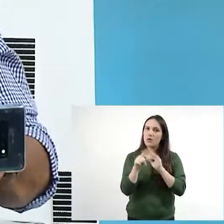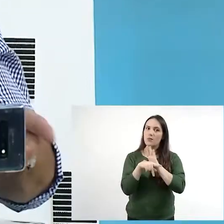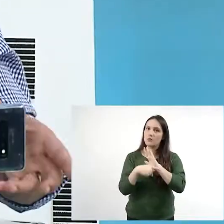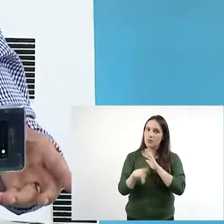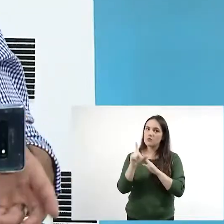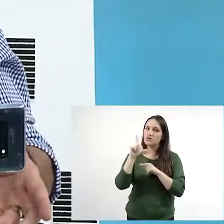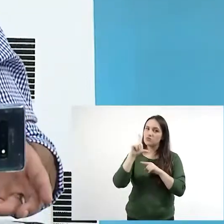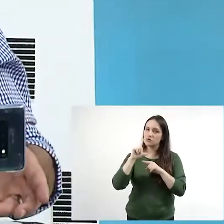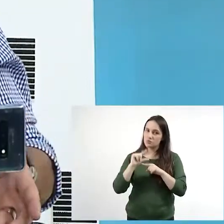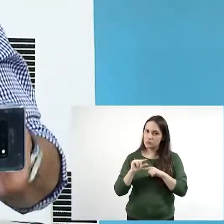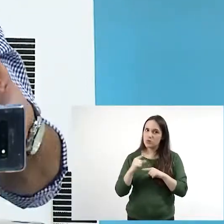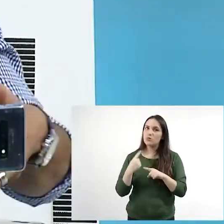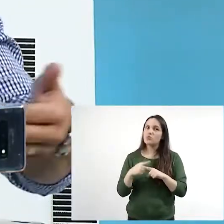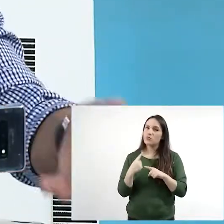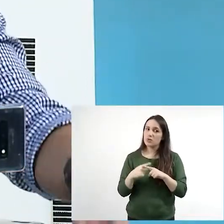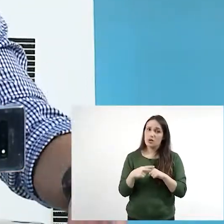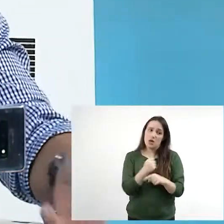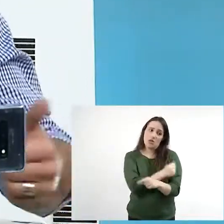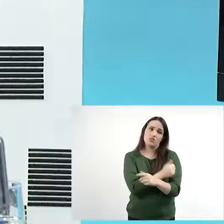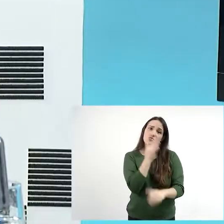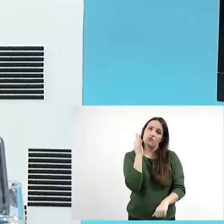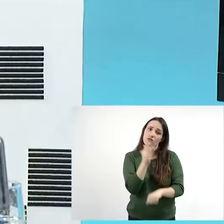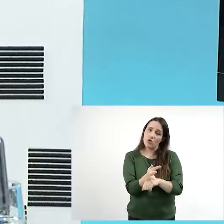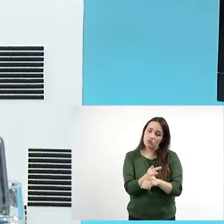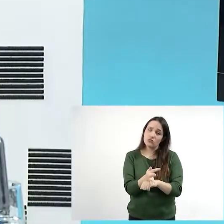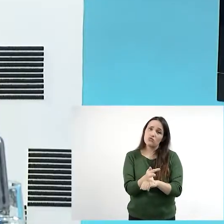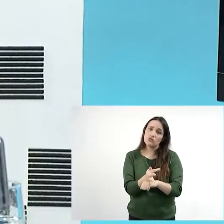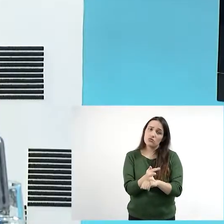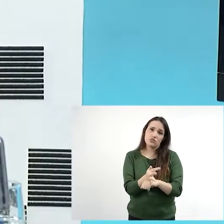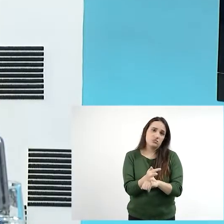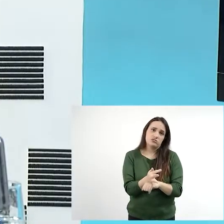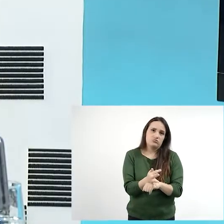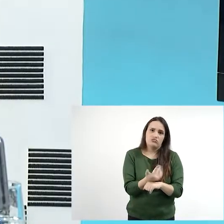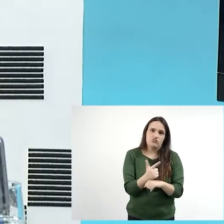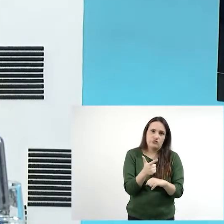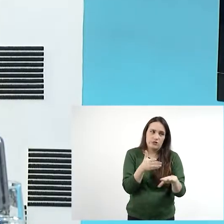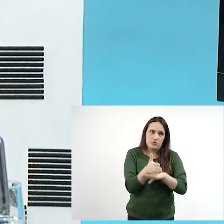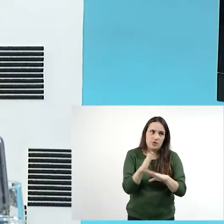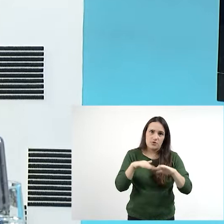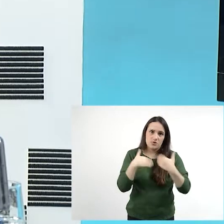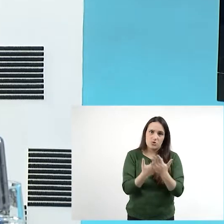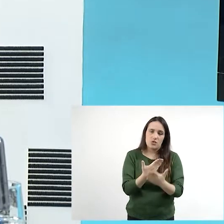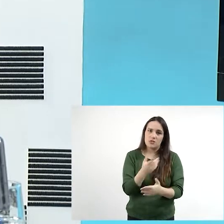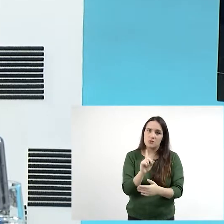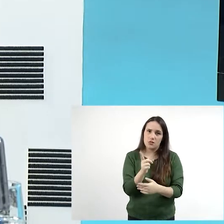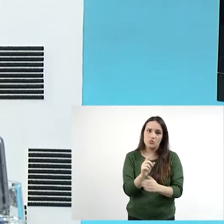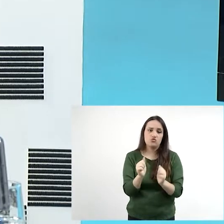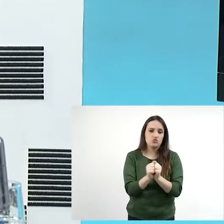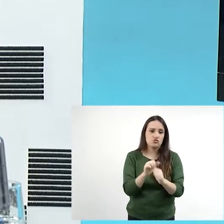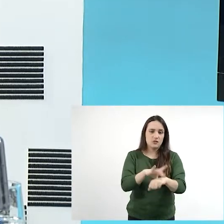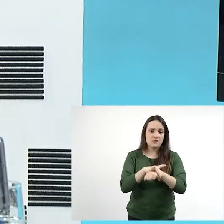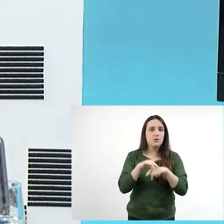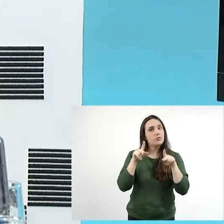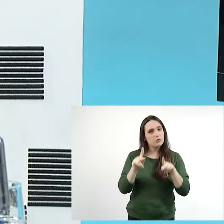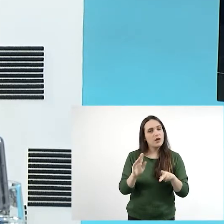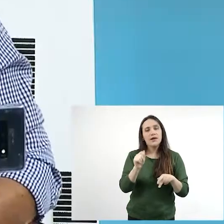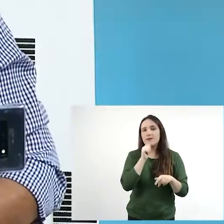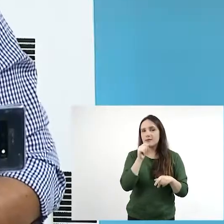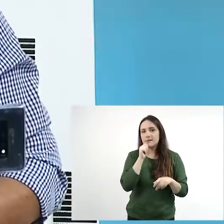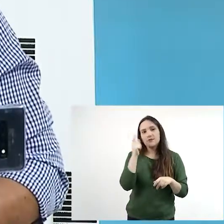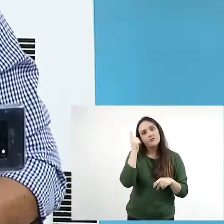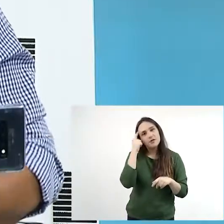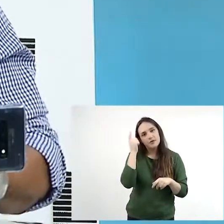diminuição da parcela por conta da ausência dos alunos presencialmente nas escolas, junto com o Ministério Público e junto com a Defensoria Pública. Estamos ainda